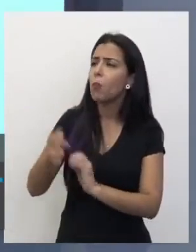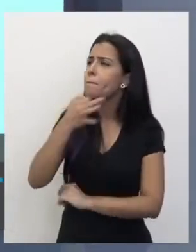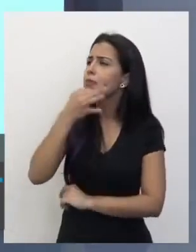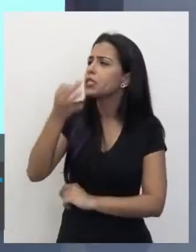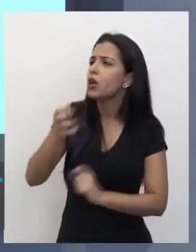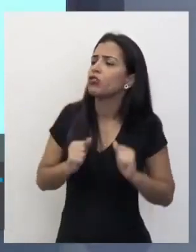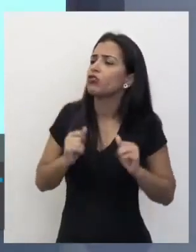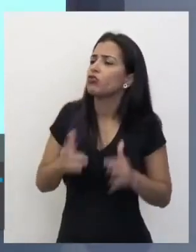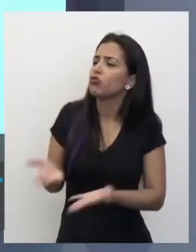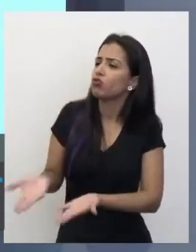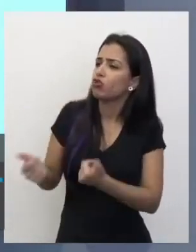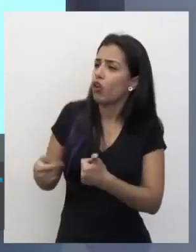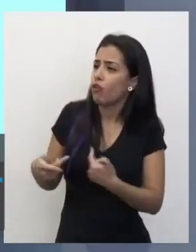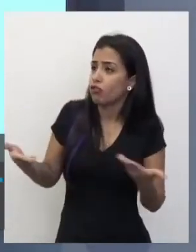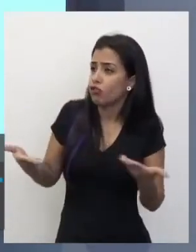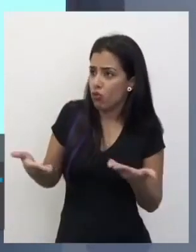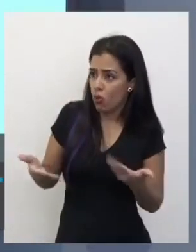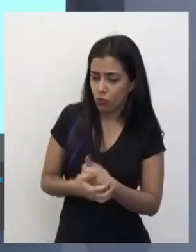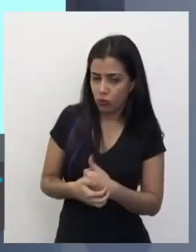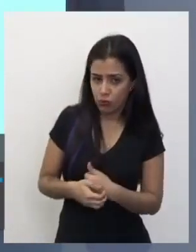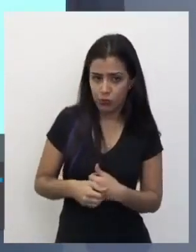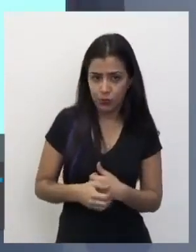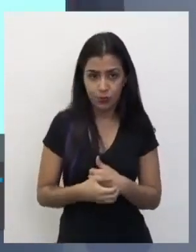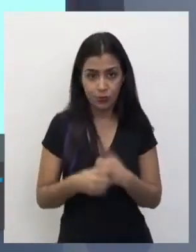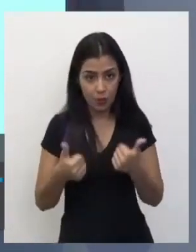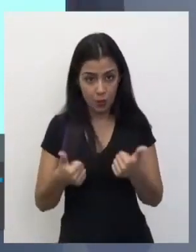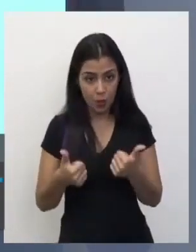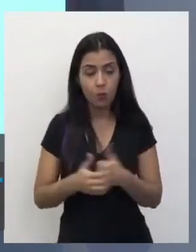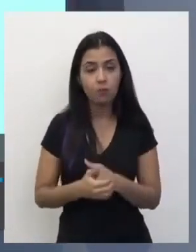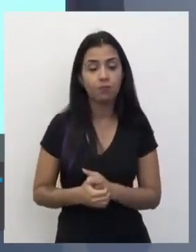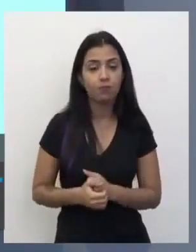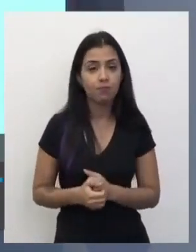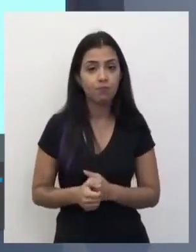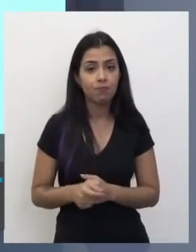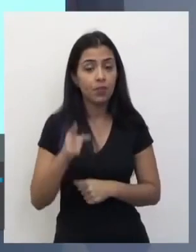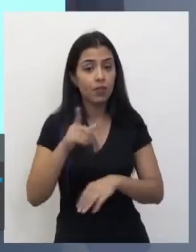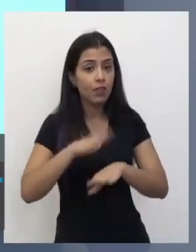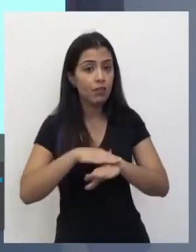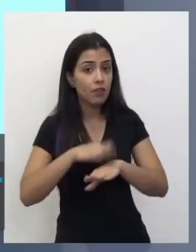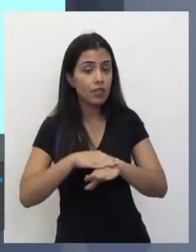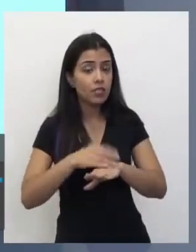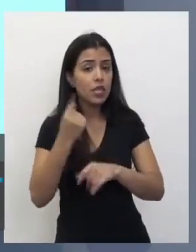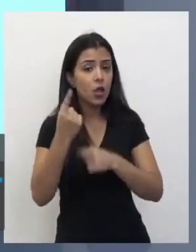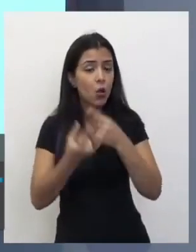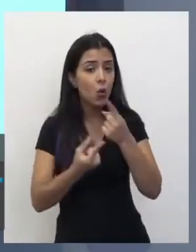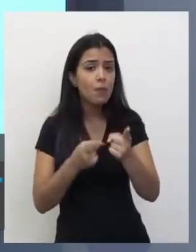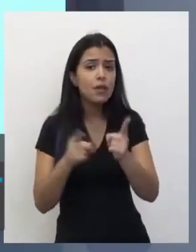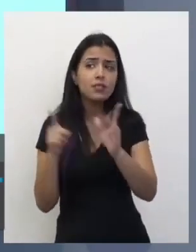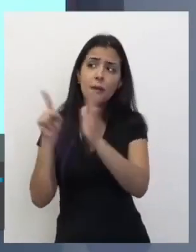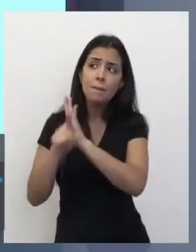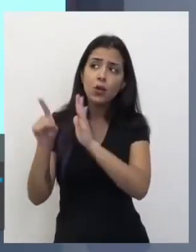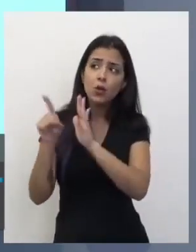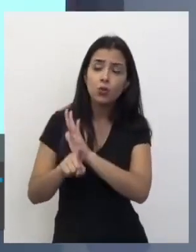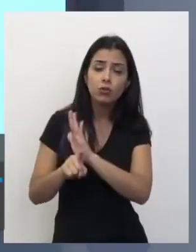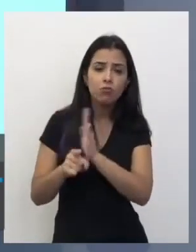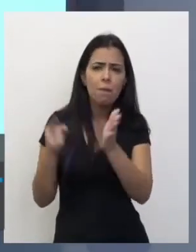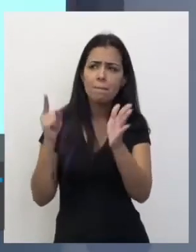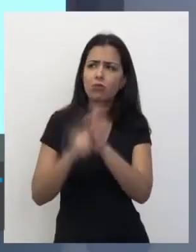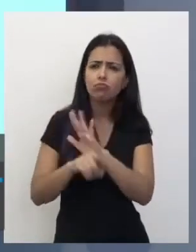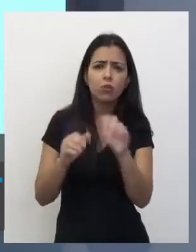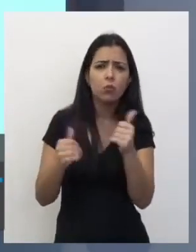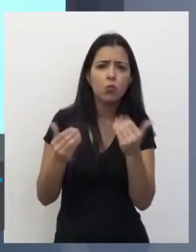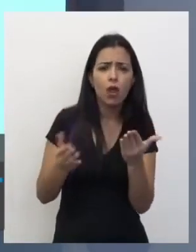jovens. Essa é a atividade que está pedindo no caderno. Você vai fazer, então, algumas perguntas. Como seriam essas perguntas? O que